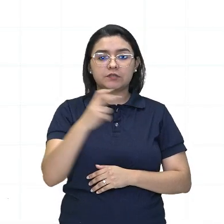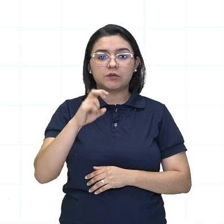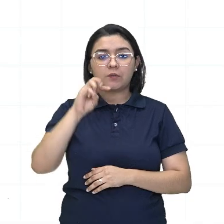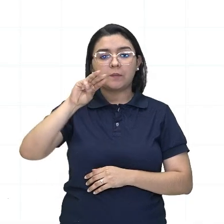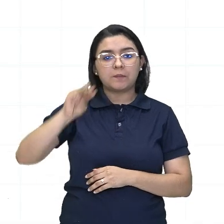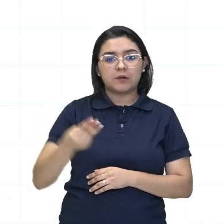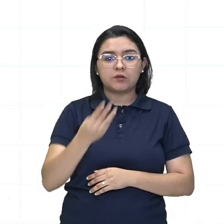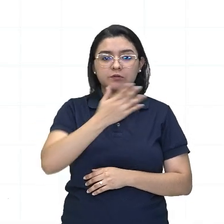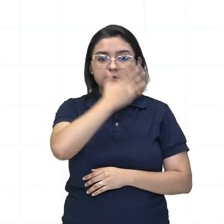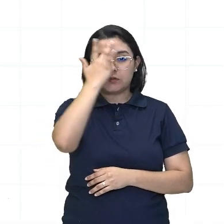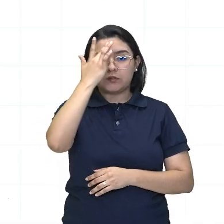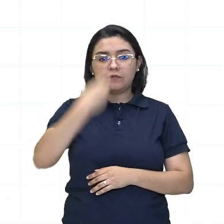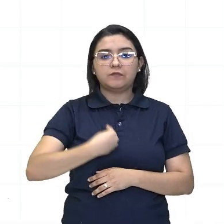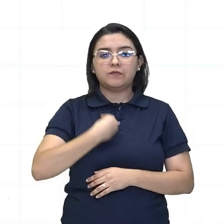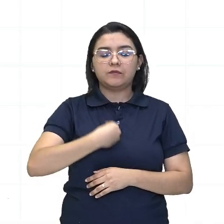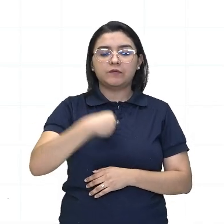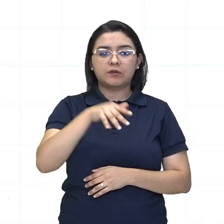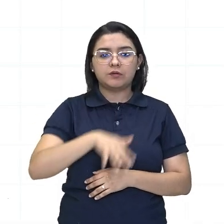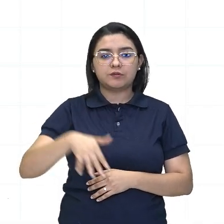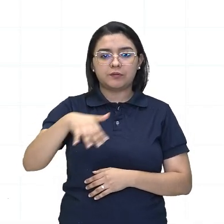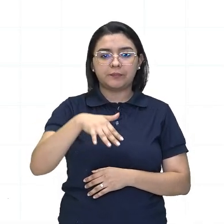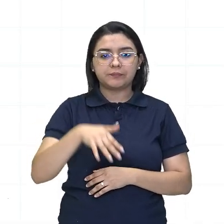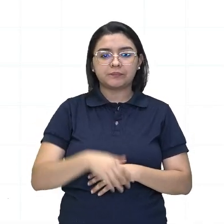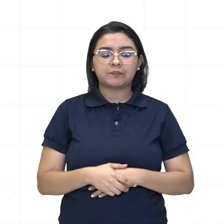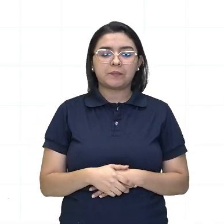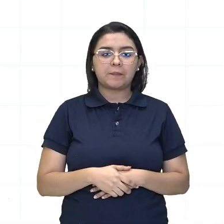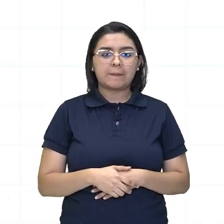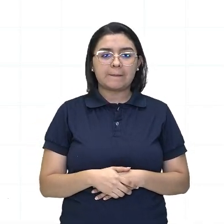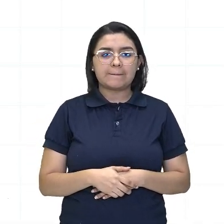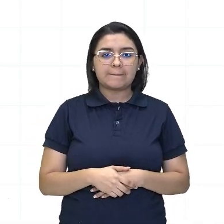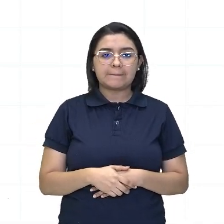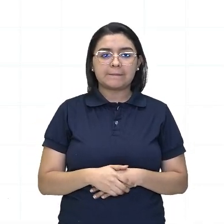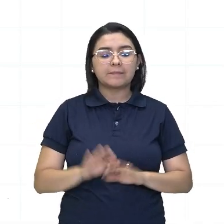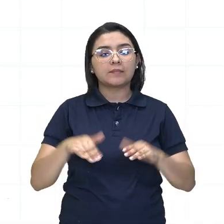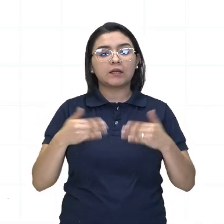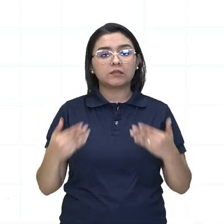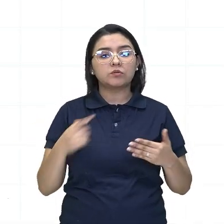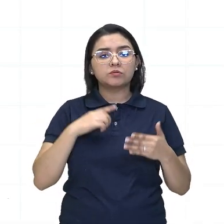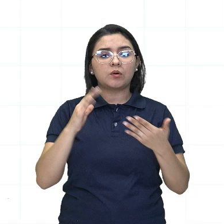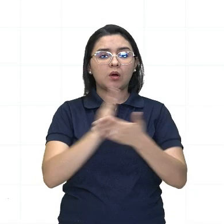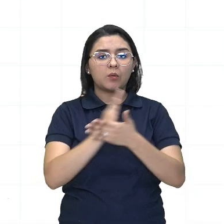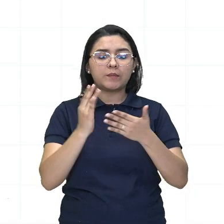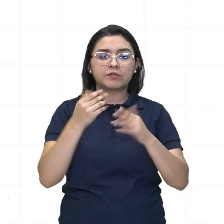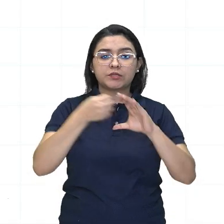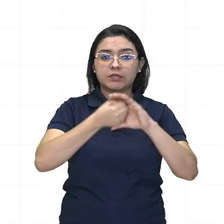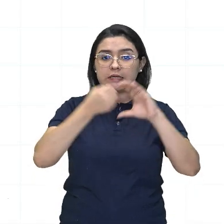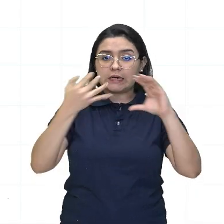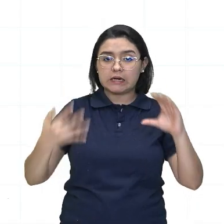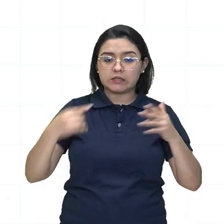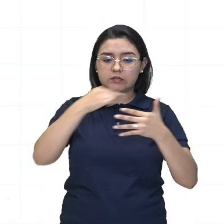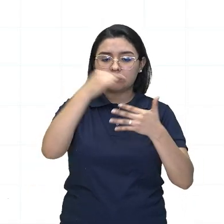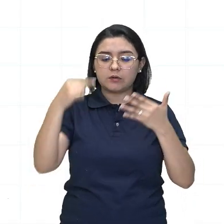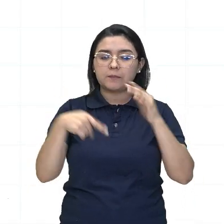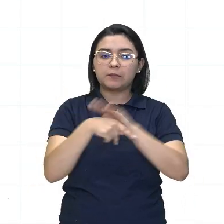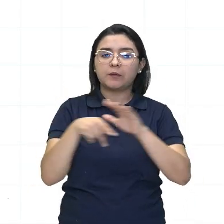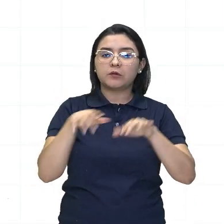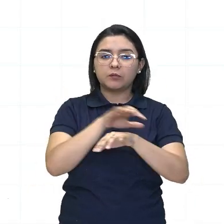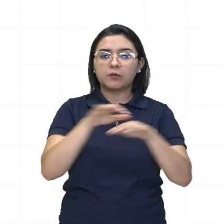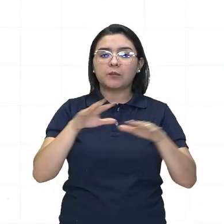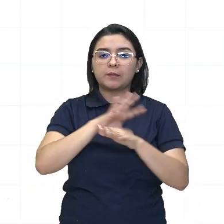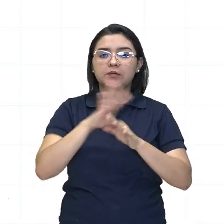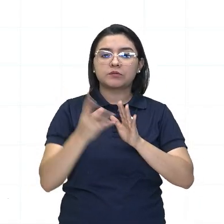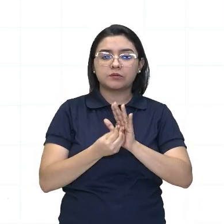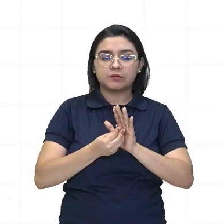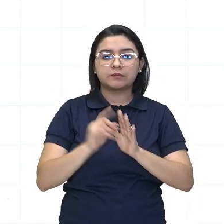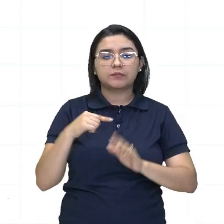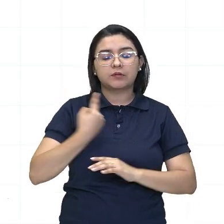pessoas vivem aí na região, certo? Então essas são algumas das características do bioma amazônico aí